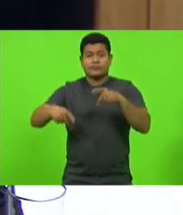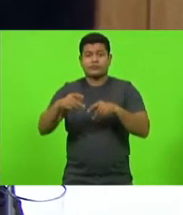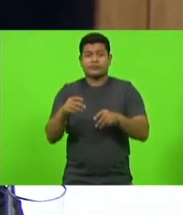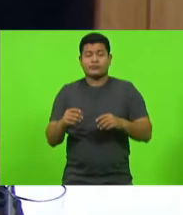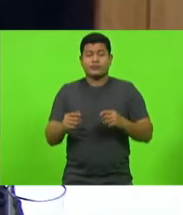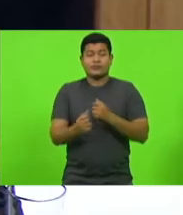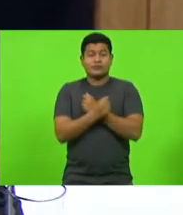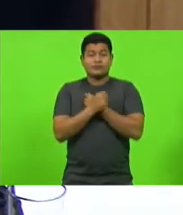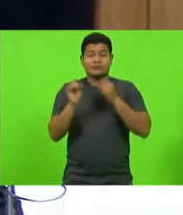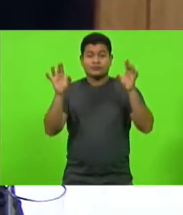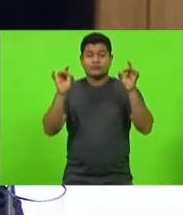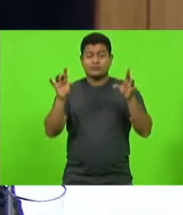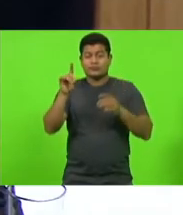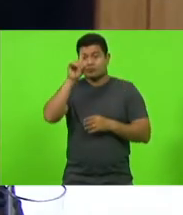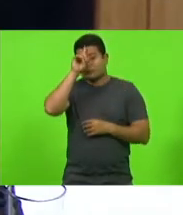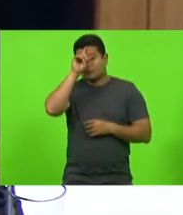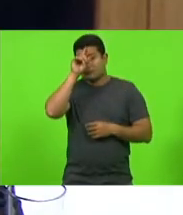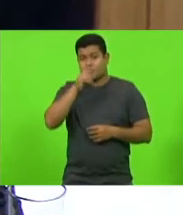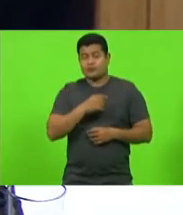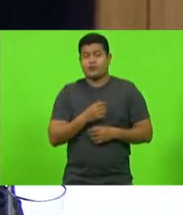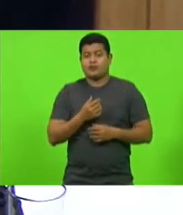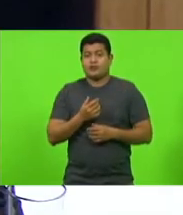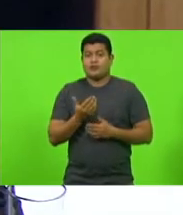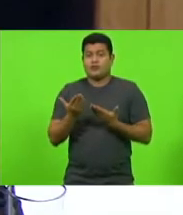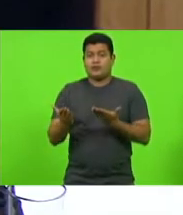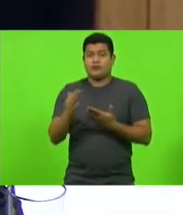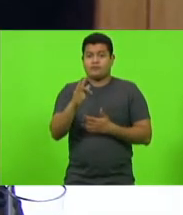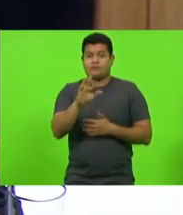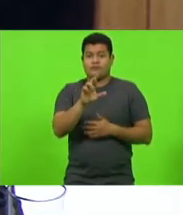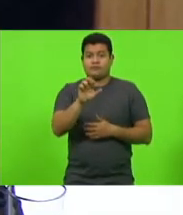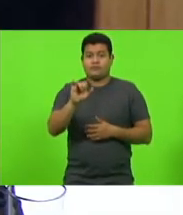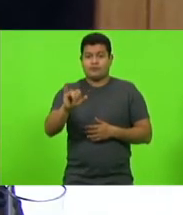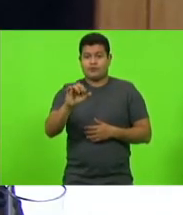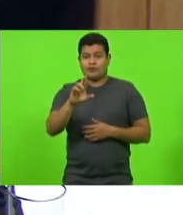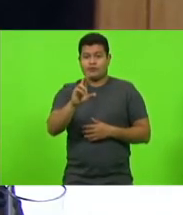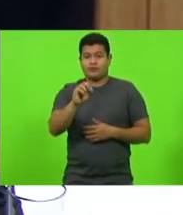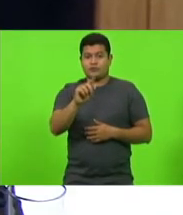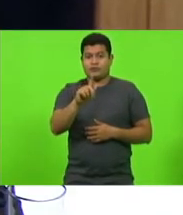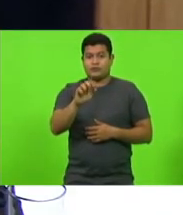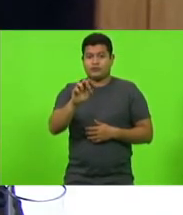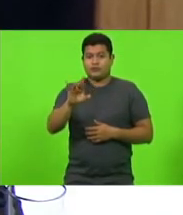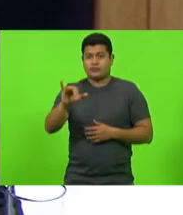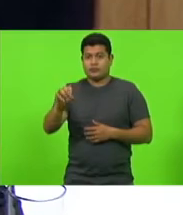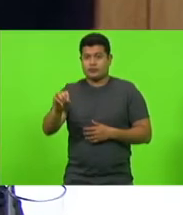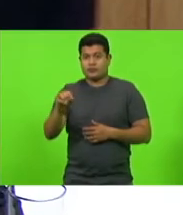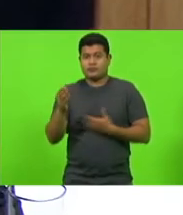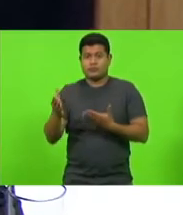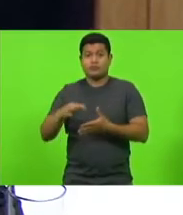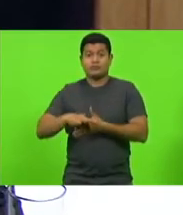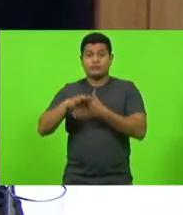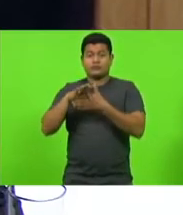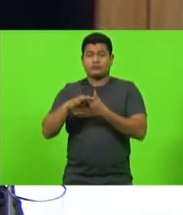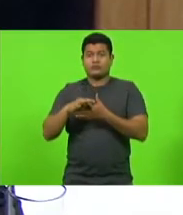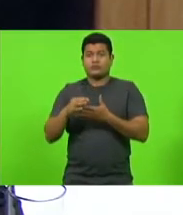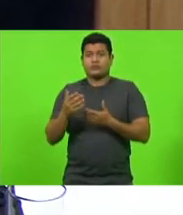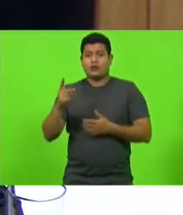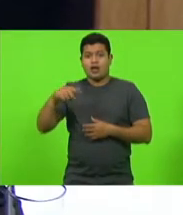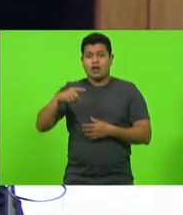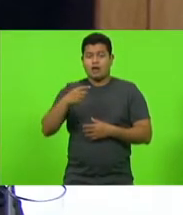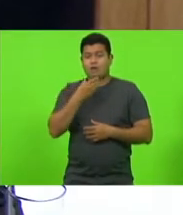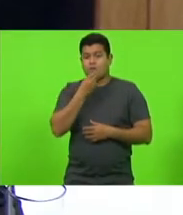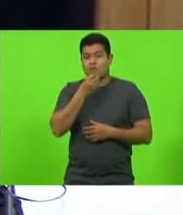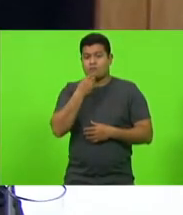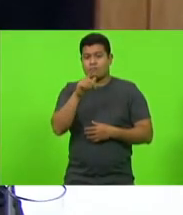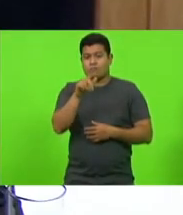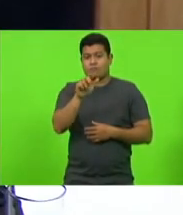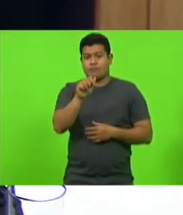ao Hospital Frei Rogério de Anitta Garibaldi, com seu grande líder, entusiasta, que é o Gabriel.